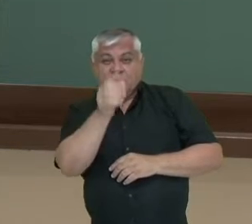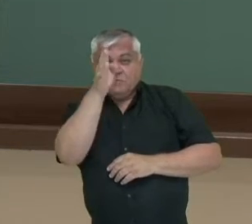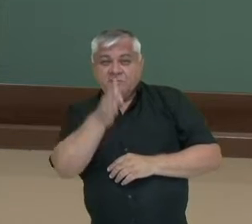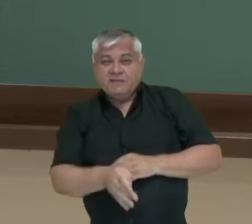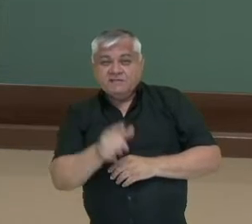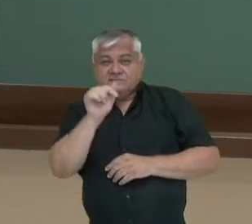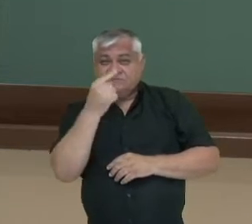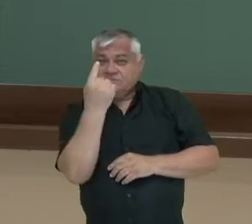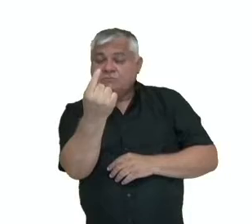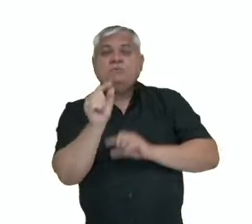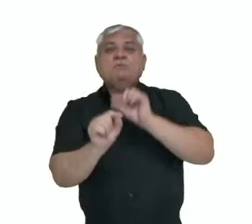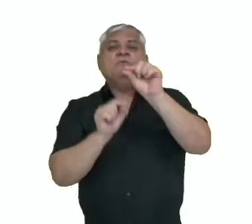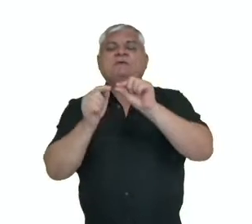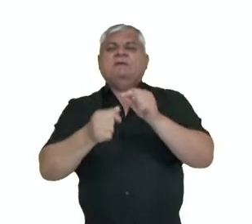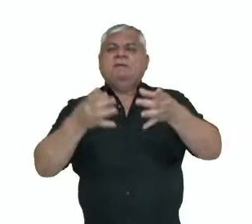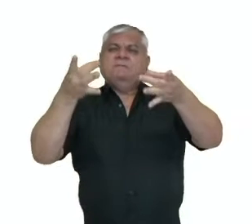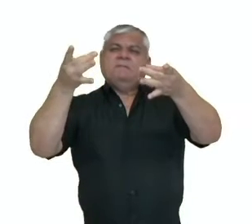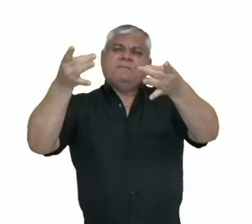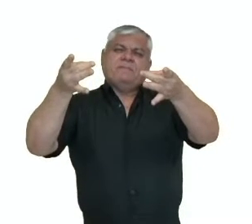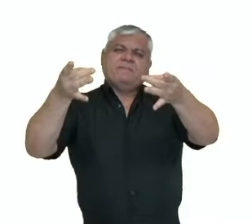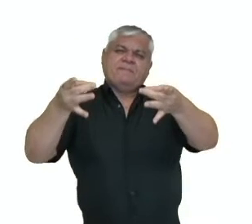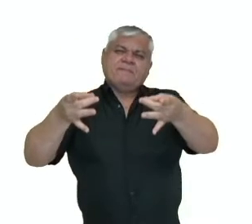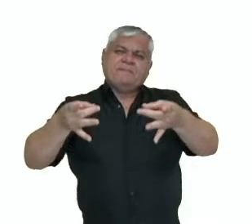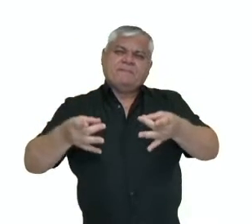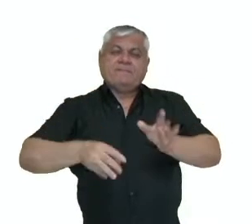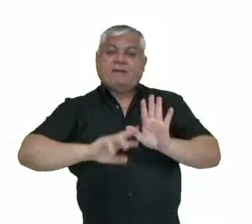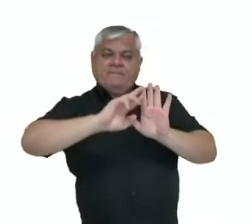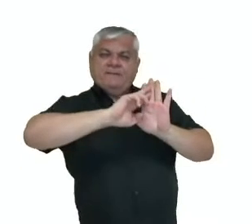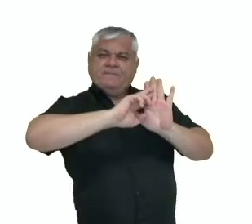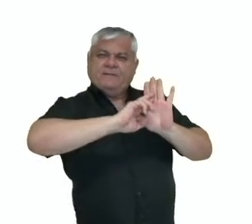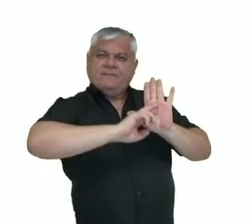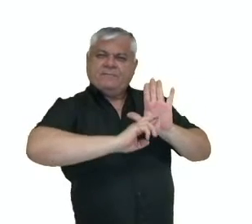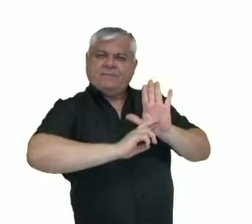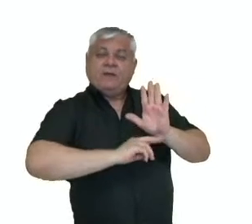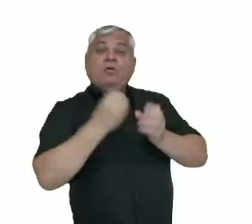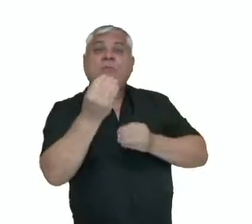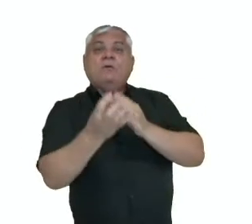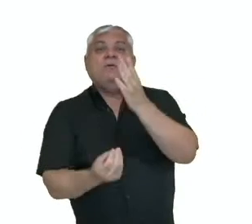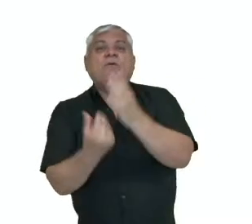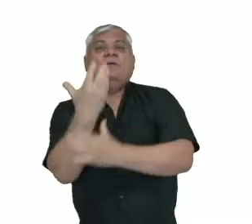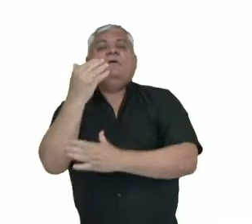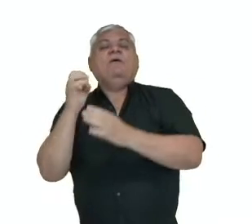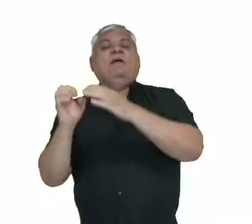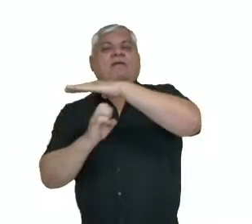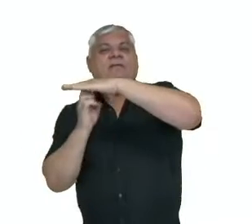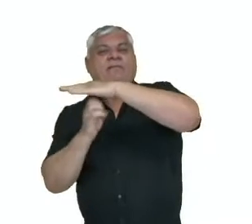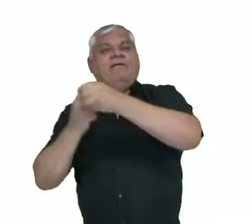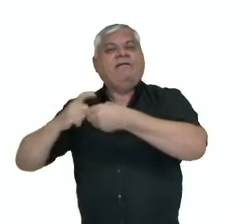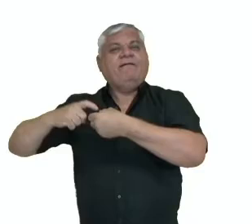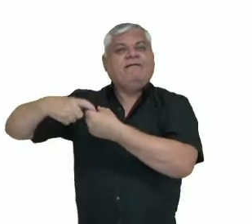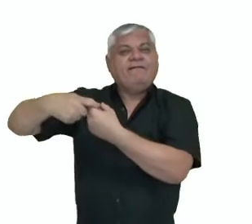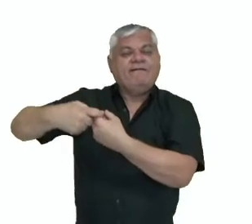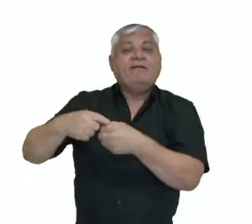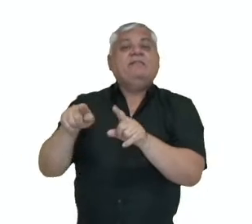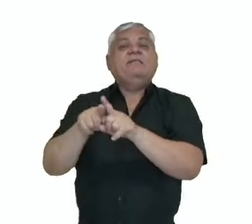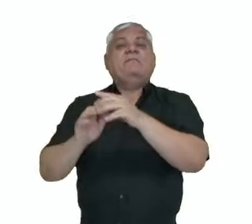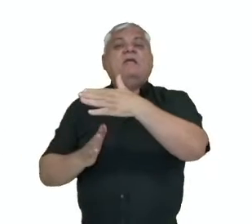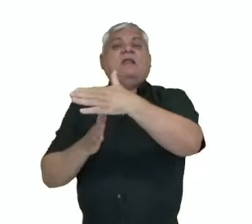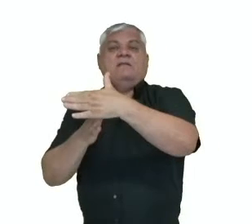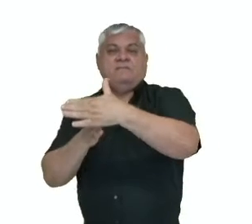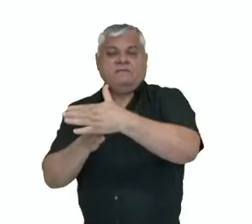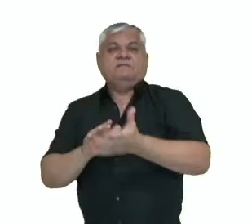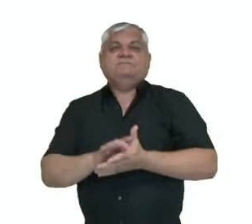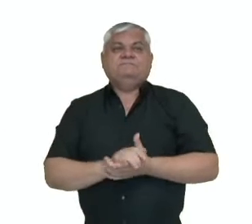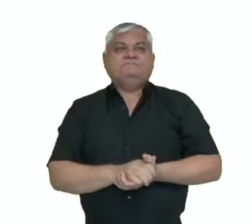5.764/71 explicitava ainda mais as regras para a criação de cooperativas, mas também impunha alguns limites bem